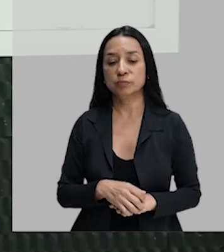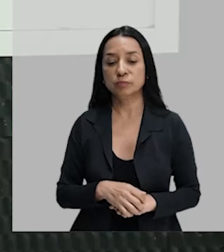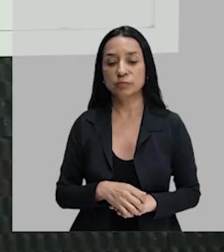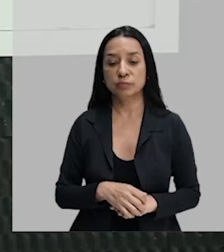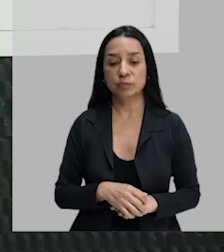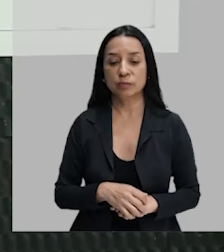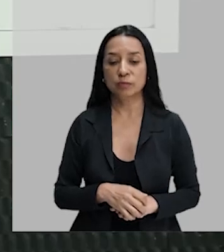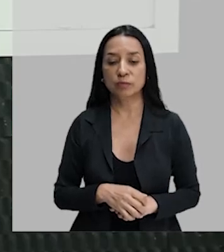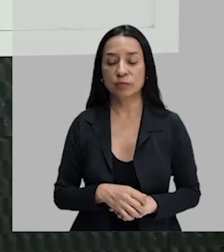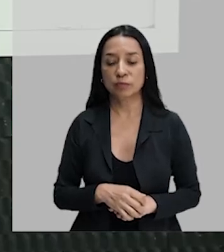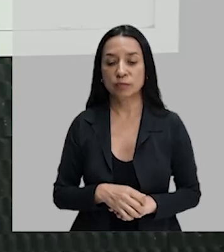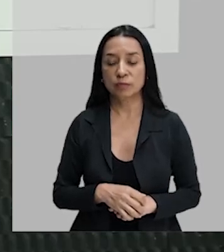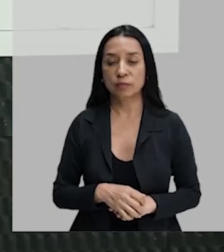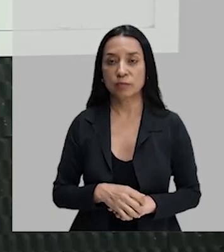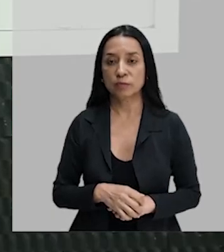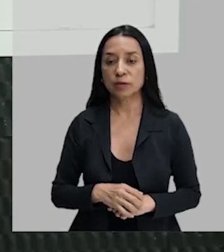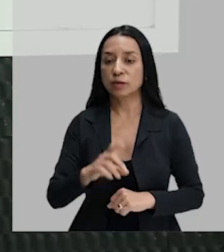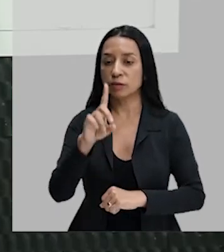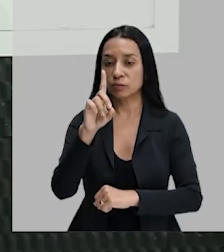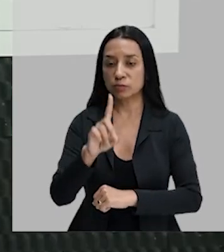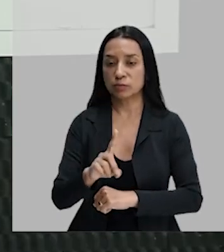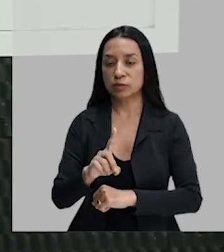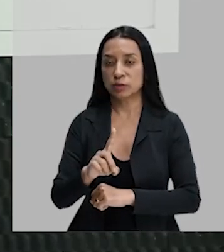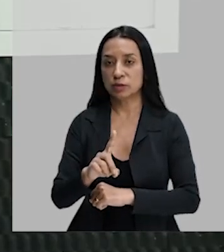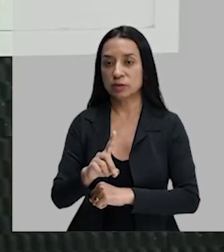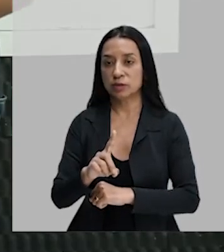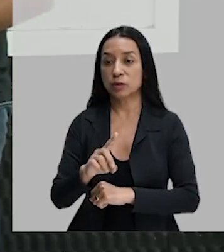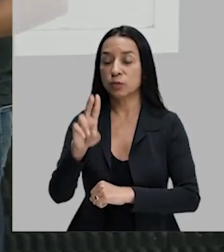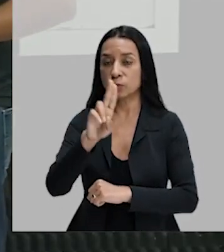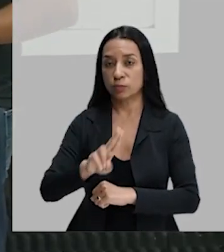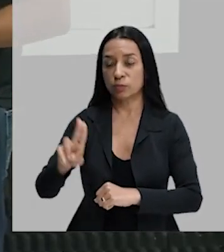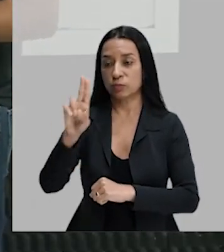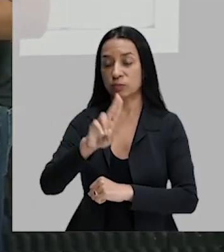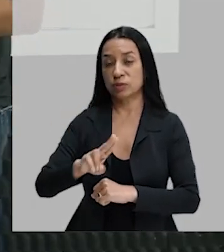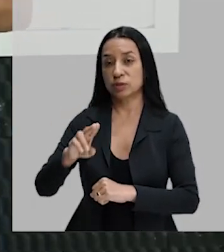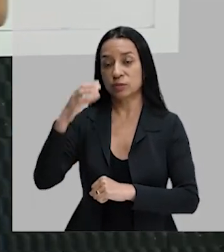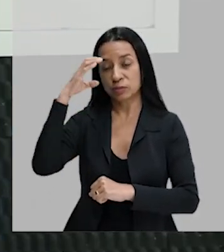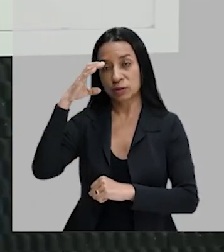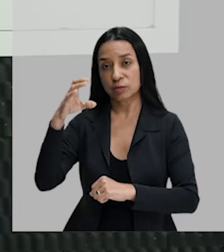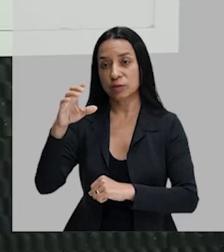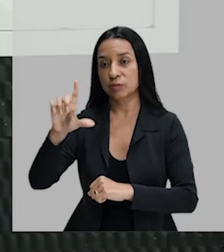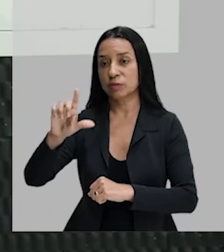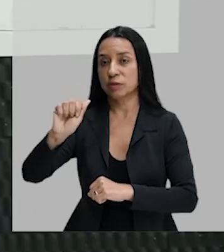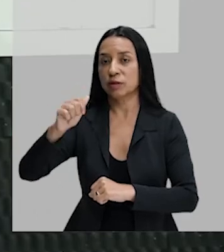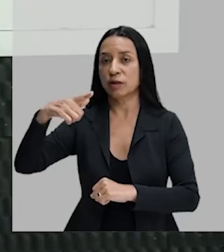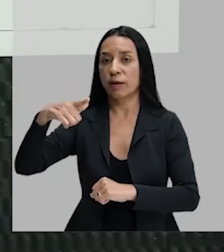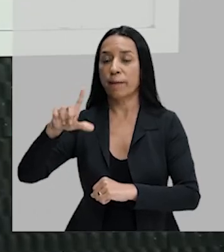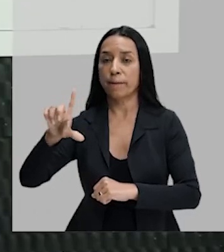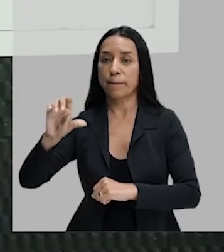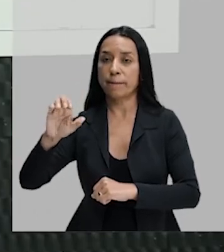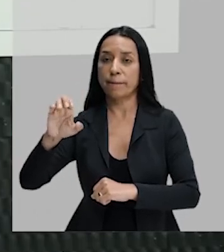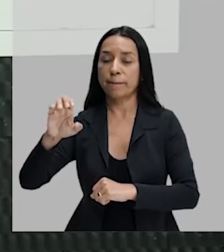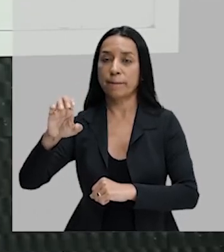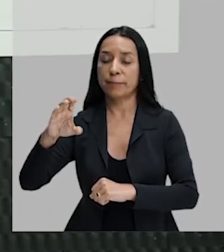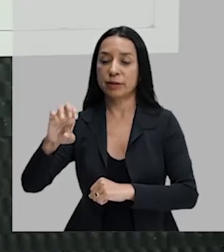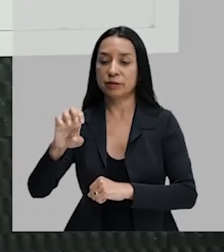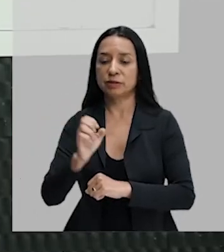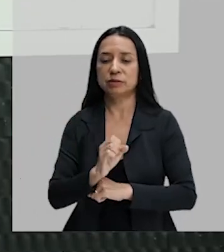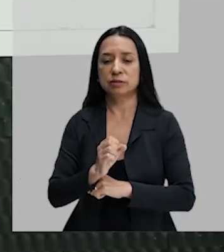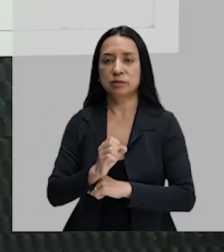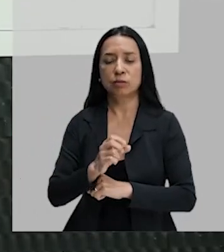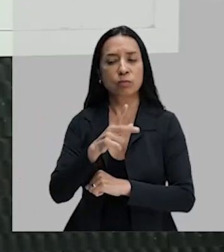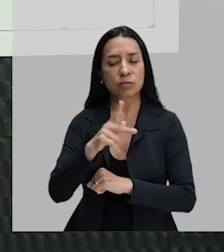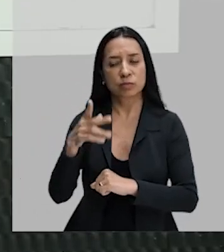esse determinante aqui pelo teorema de La Paz Professor mas eu sei calcular esse determinante por sair eu posso